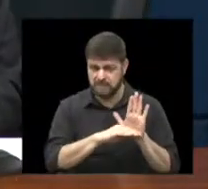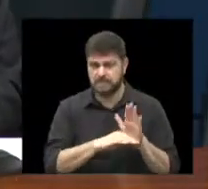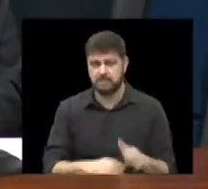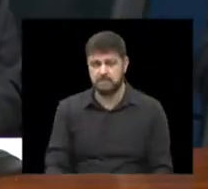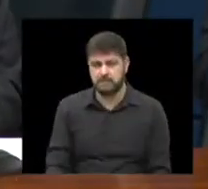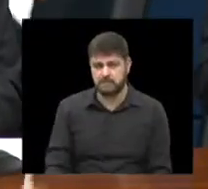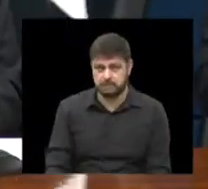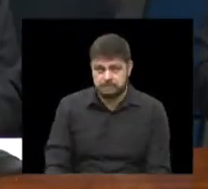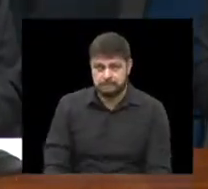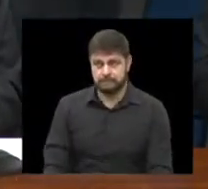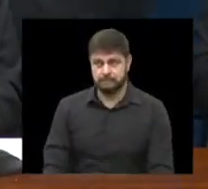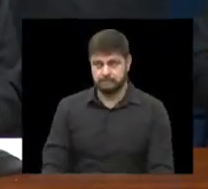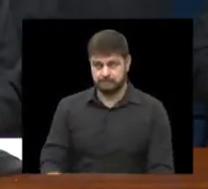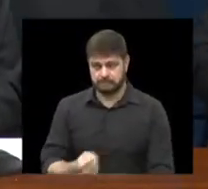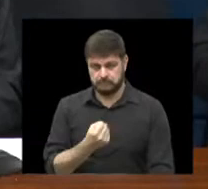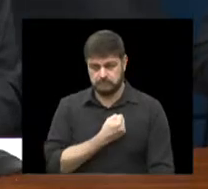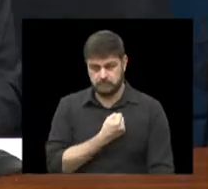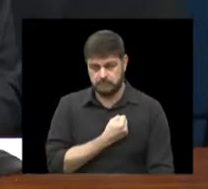mediante requerimento